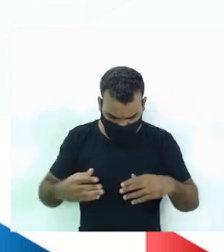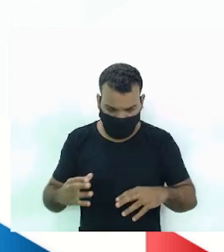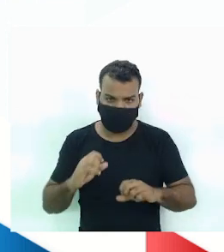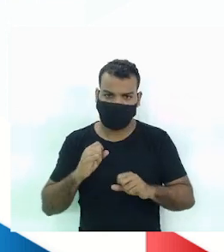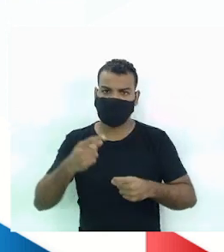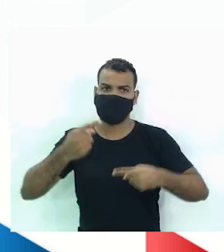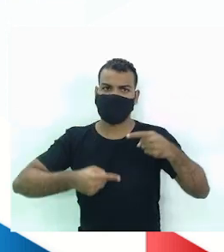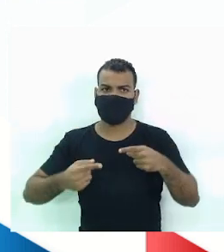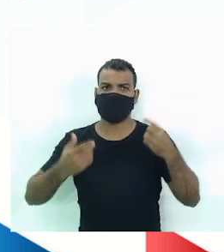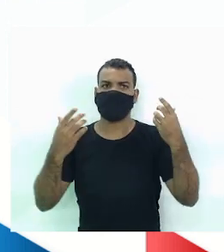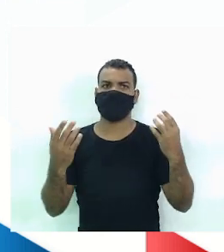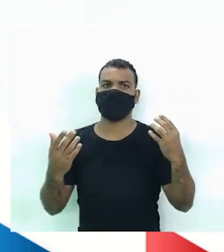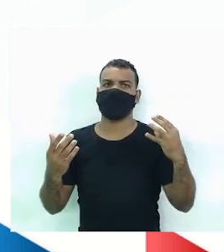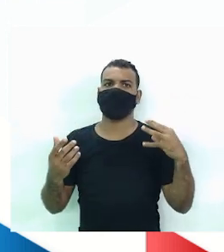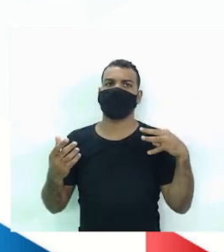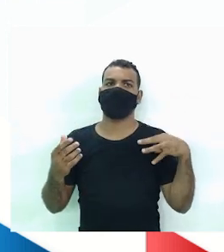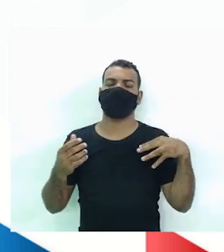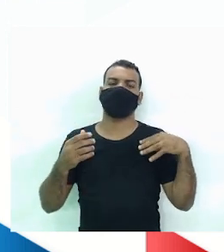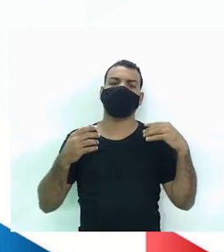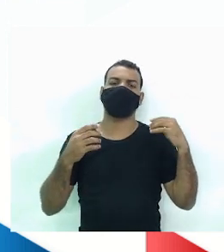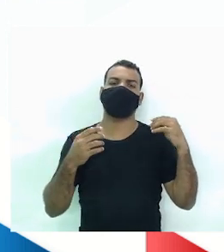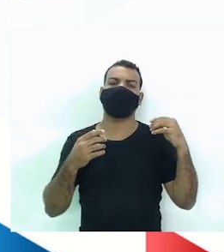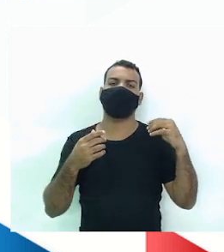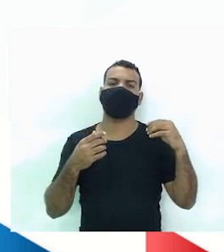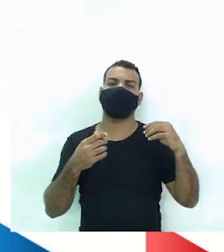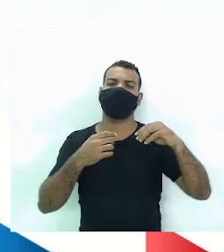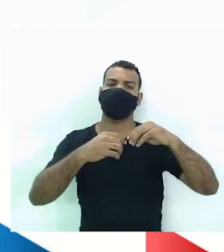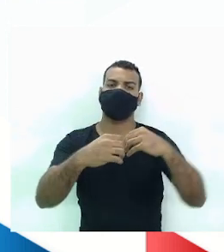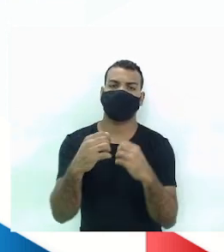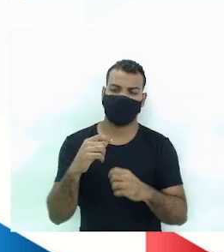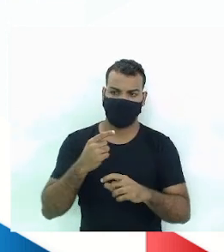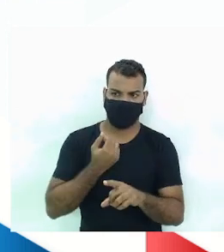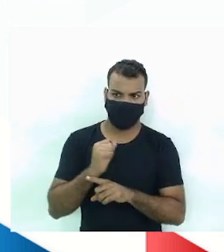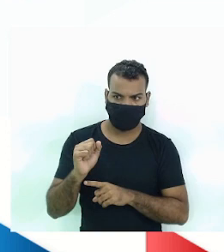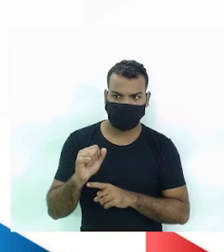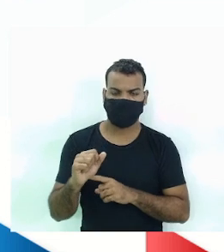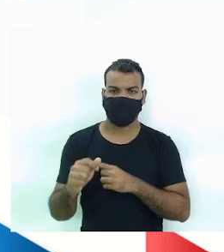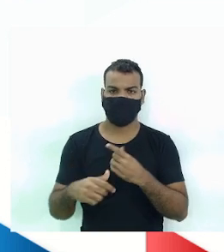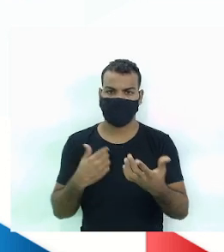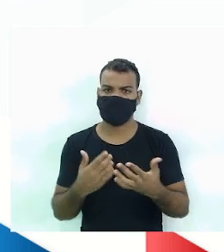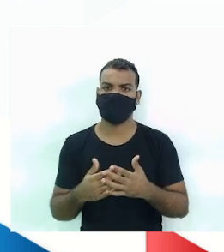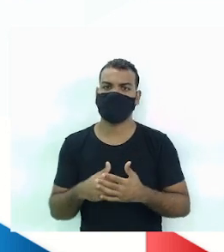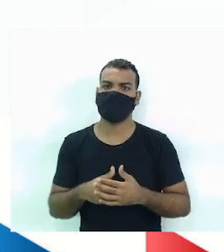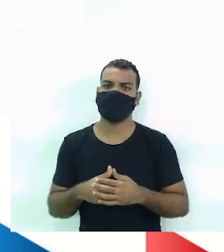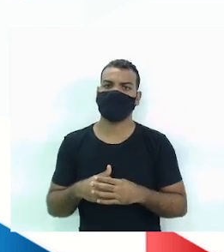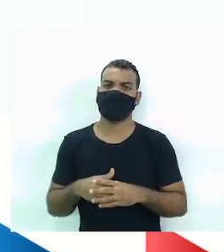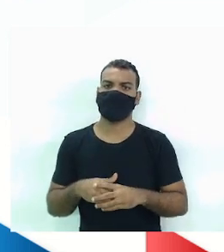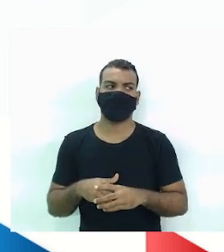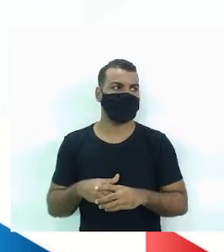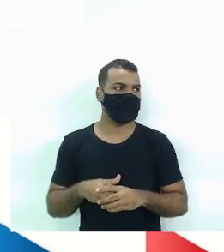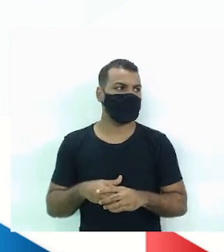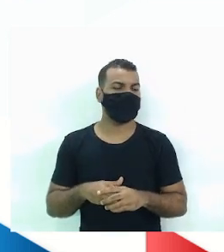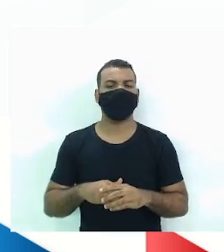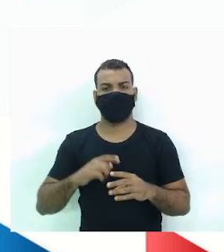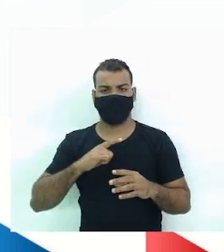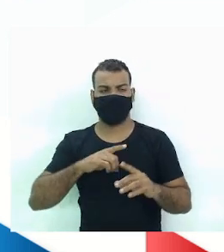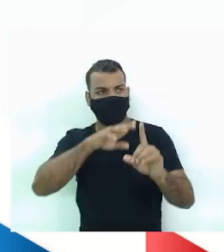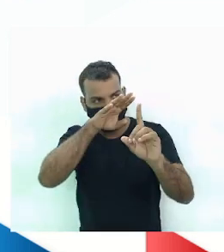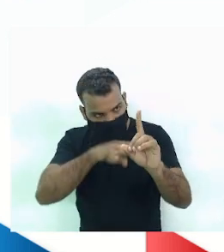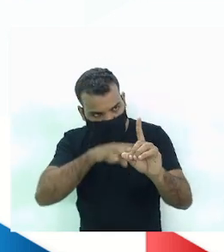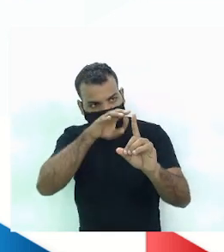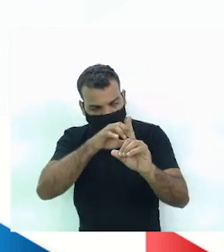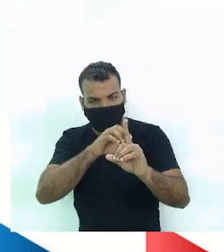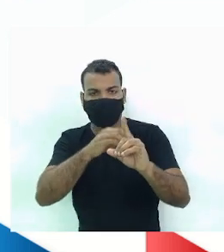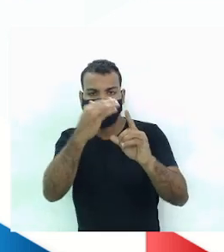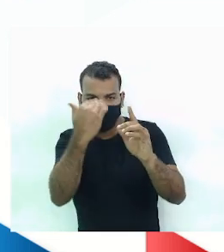tinham os seus castelos com seus muros, então eles se defendiam, né? Eu vou ter os servos, que vão ser